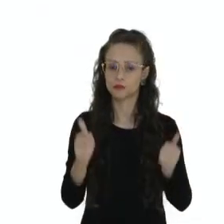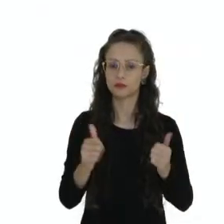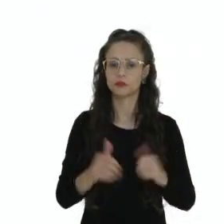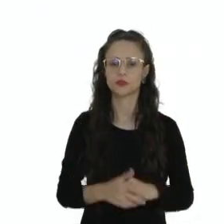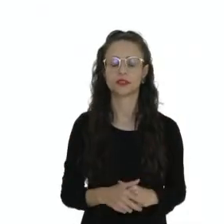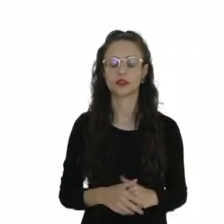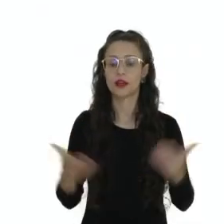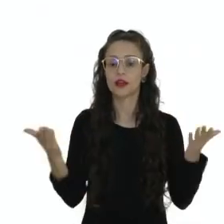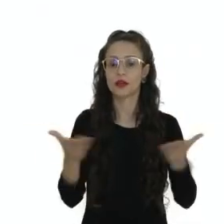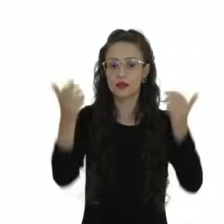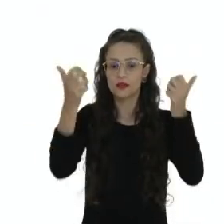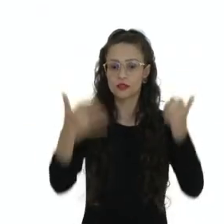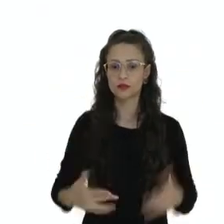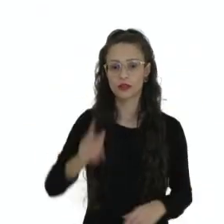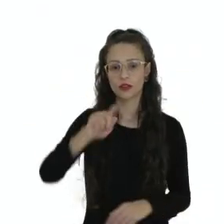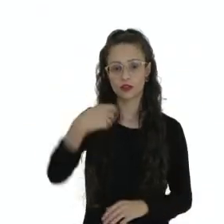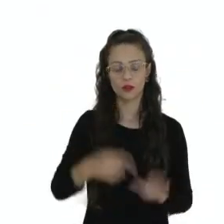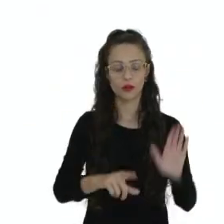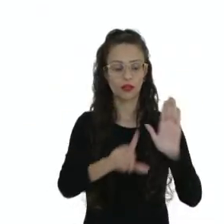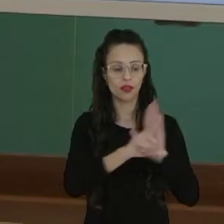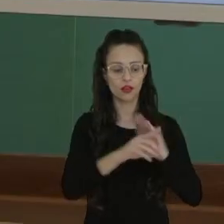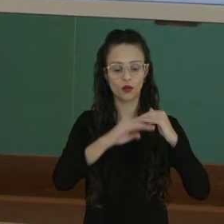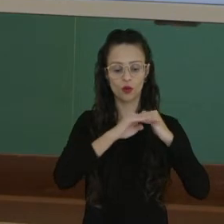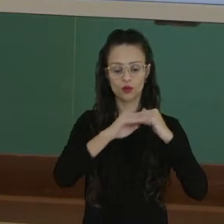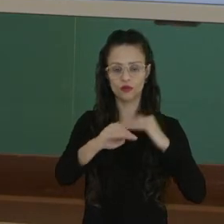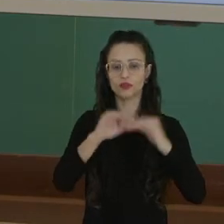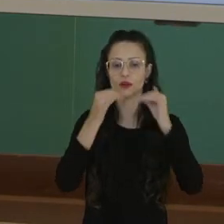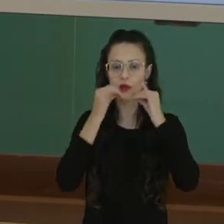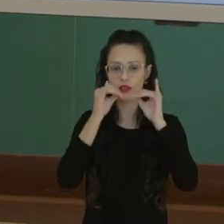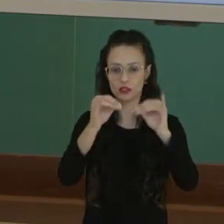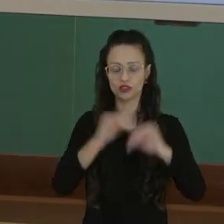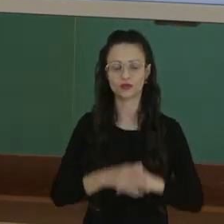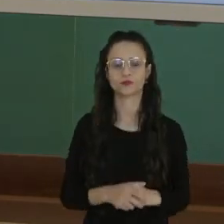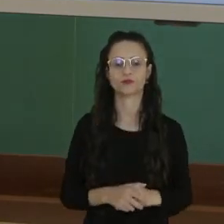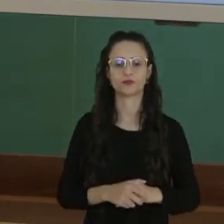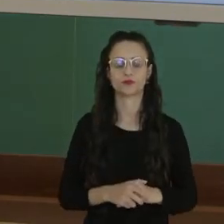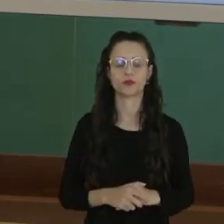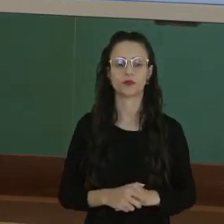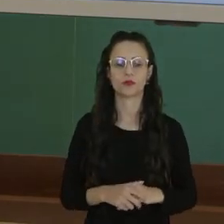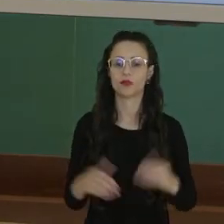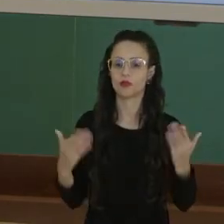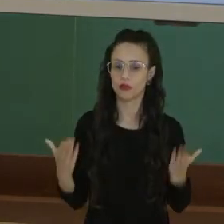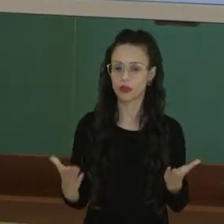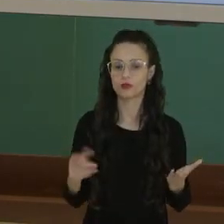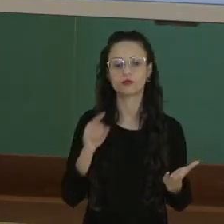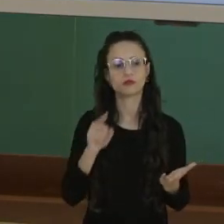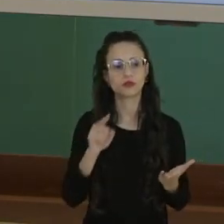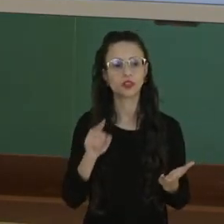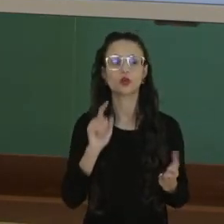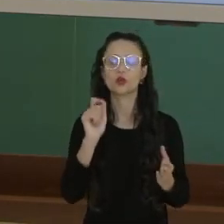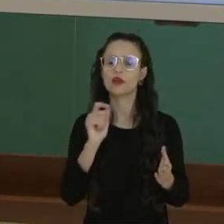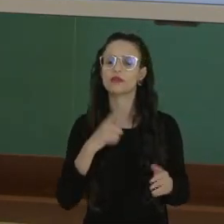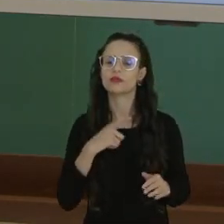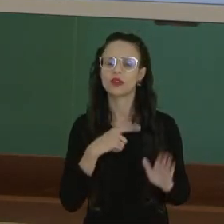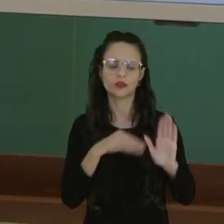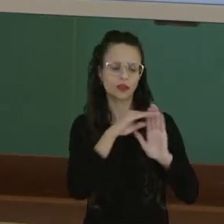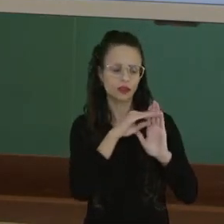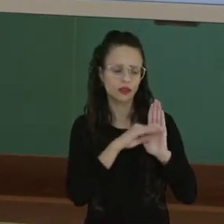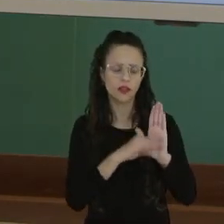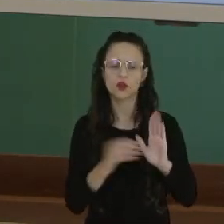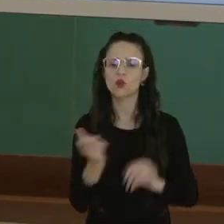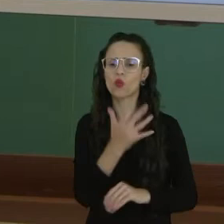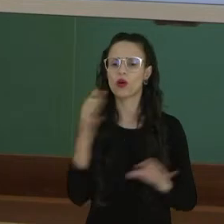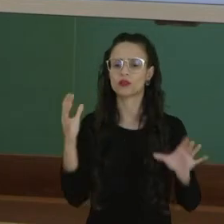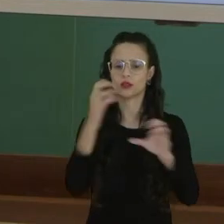né? Vamos falar um pouquinho sobre a lei da conservação da energia. Vamos lá comigo. Bem, esse princípio estabelece que a quantidade total